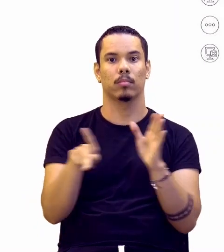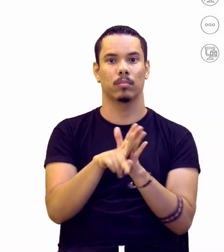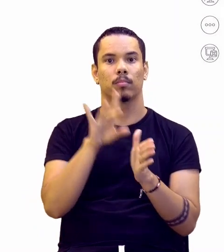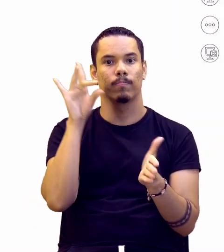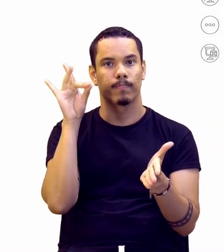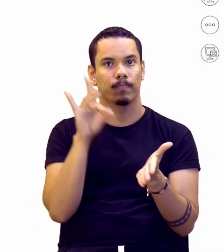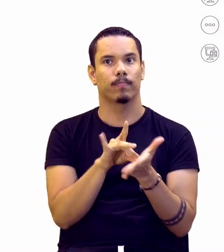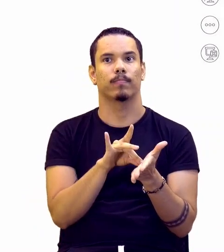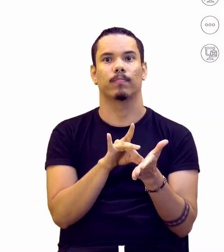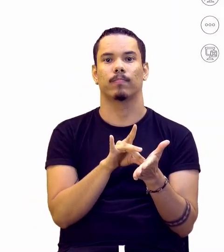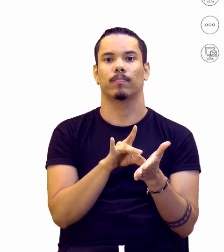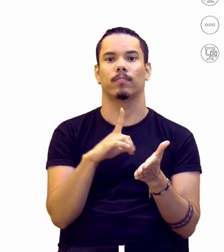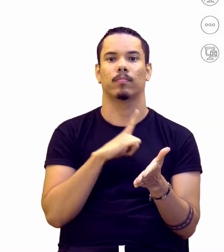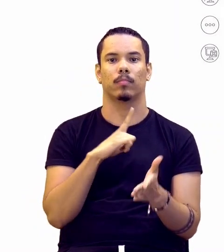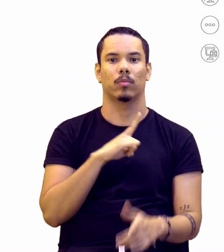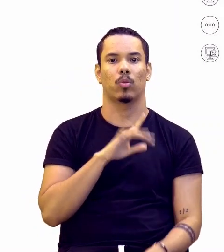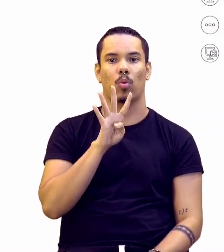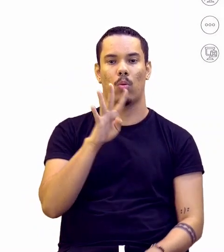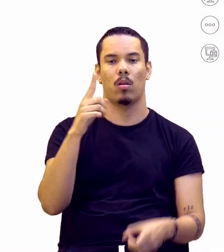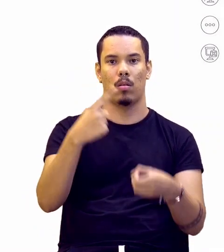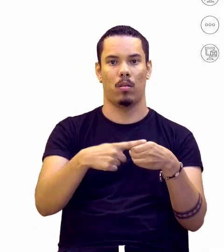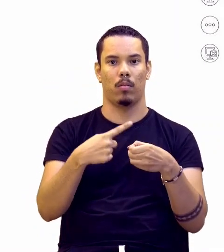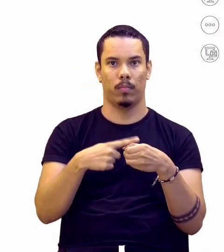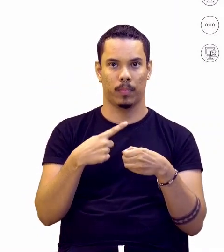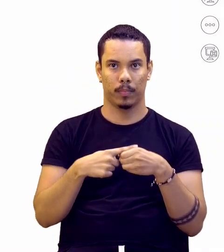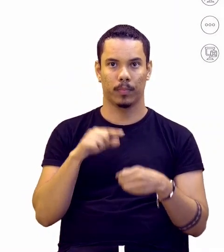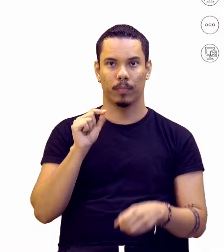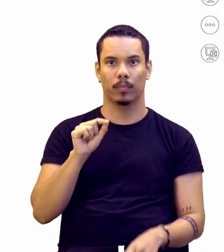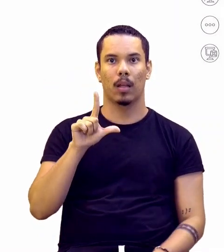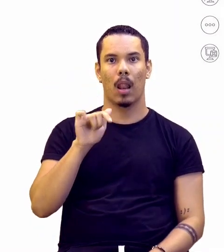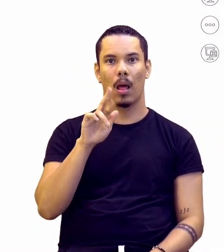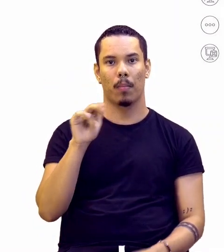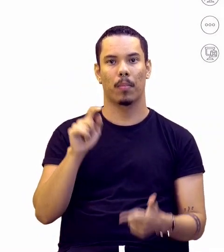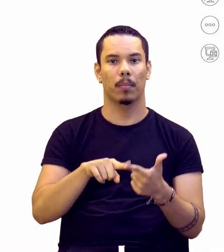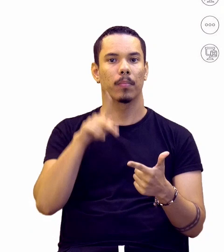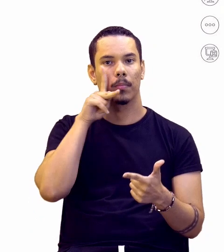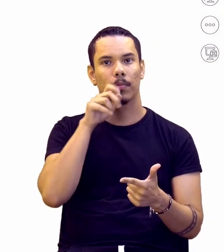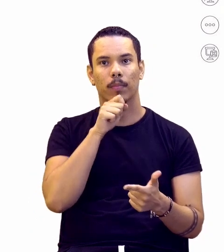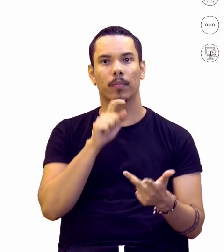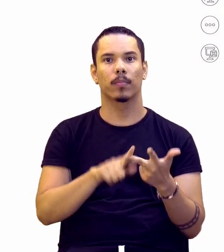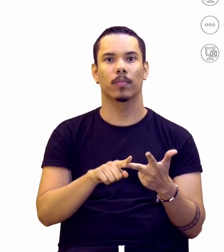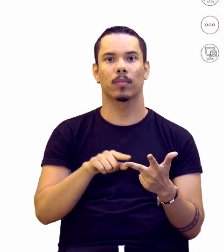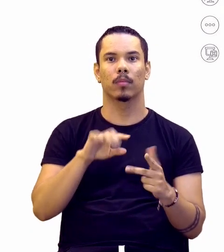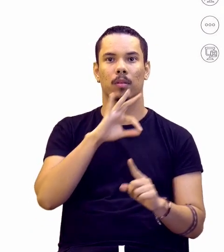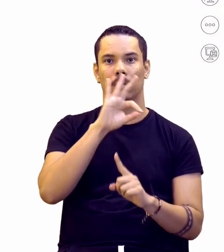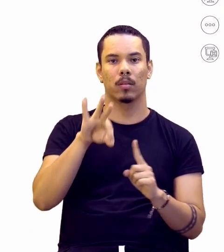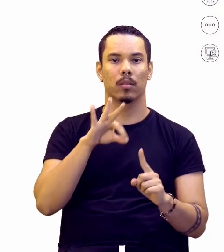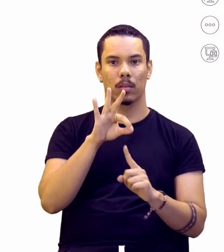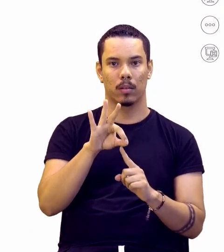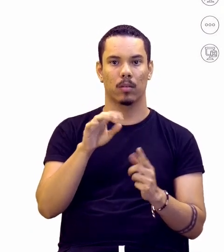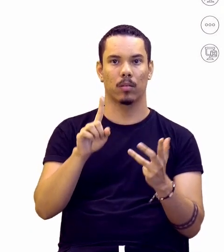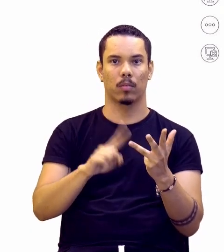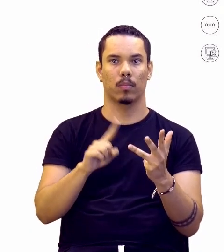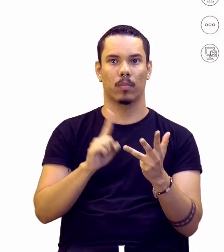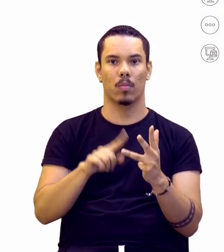originalmente contava com 4 municípios: Lábrea, Porto Velho, Santo Antônio e Guajará-Mirim.